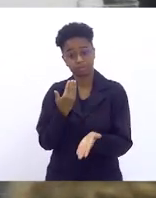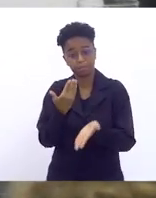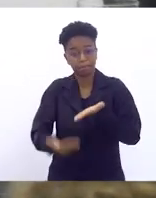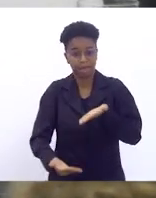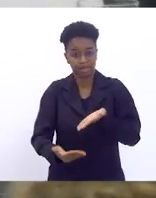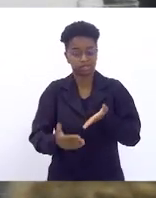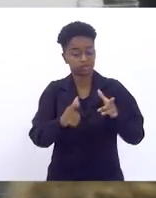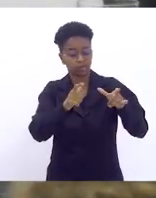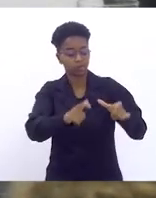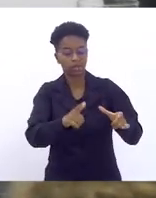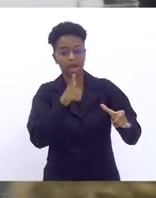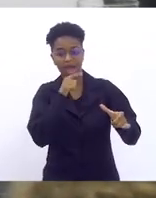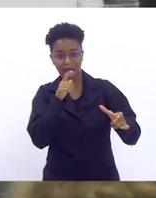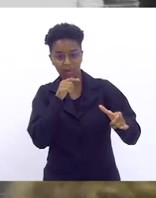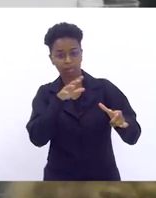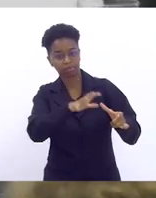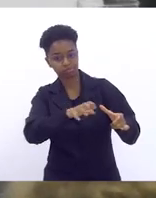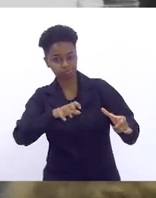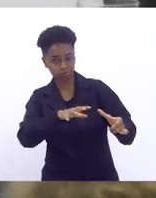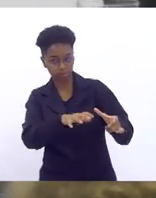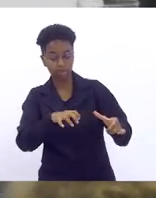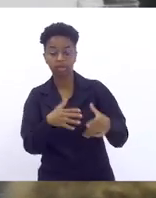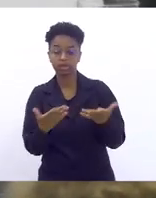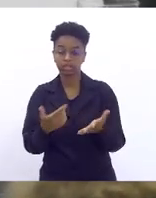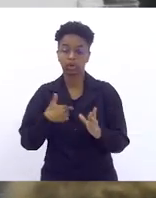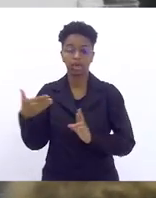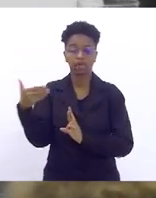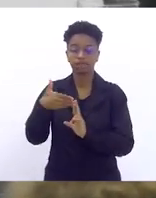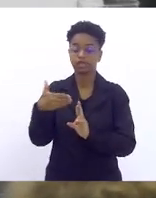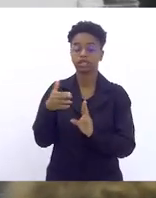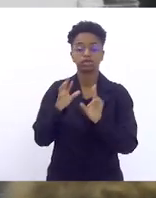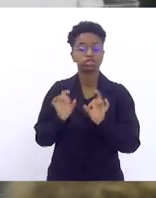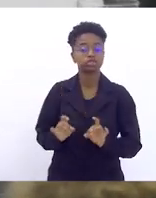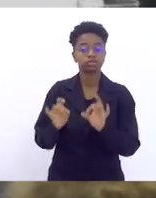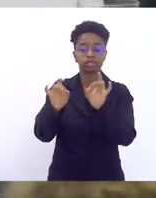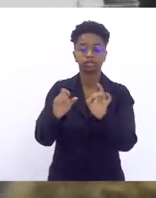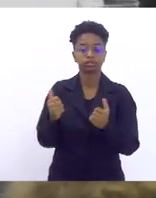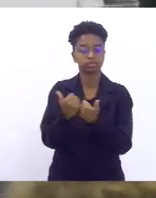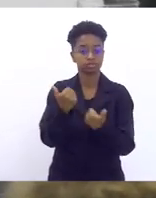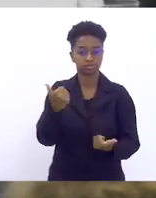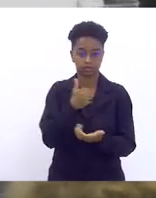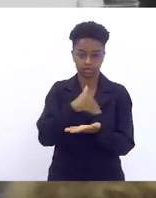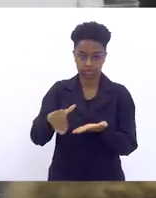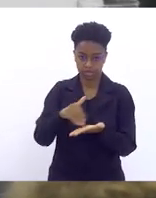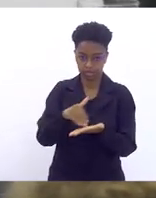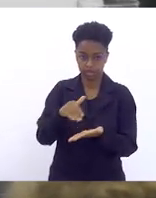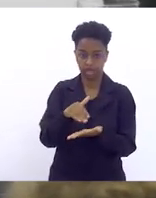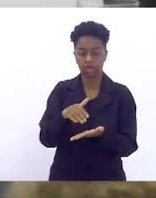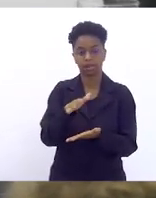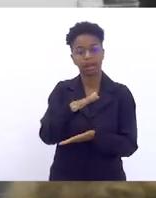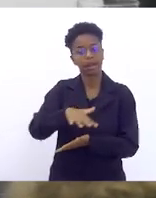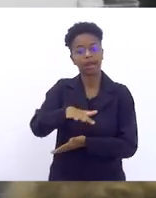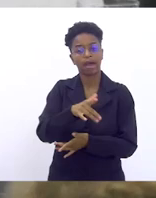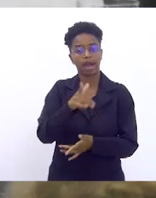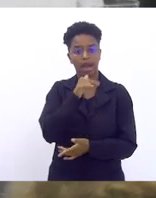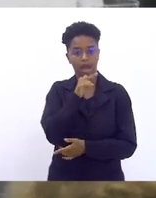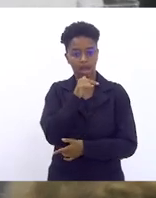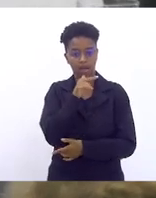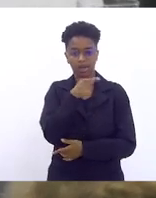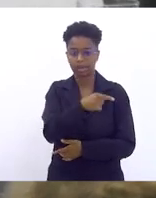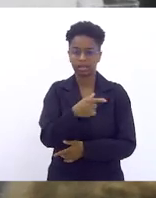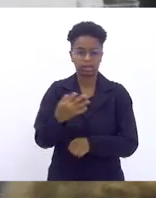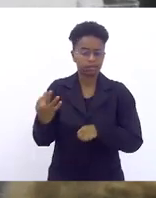Mananciais E aí eu queria fazer uma referência especial a subsecretária de recursos hídricos que é uma pessoa